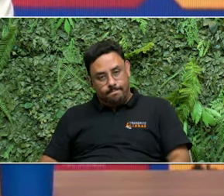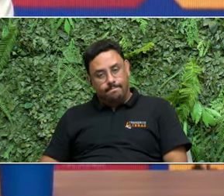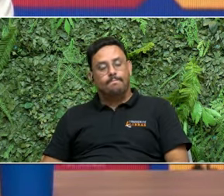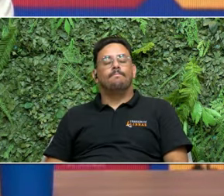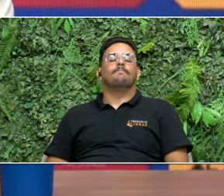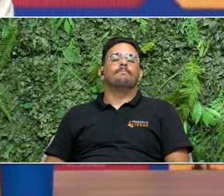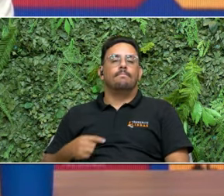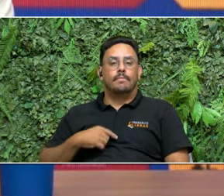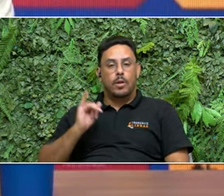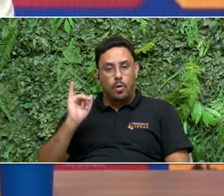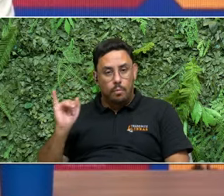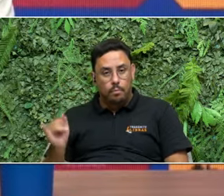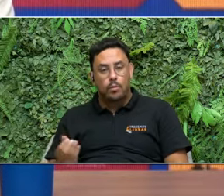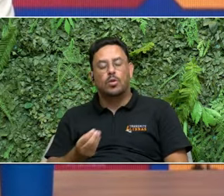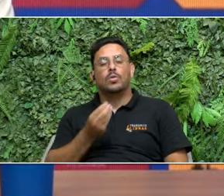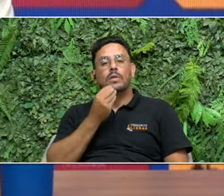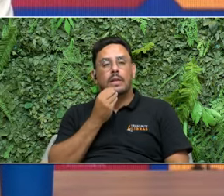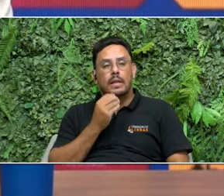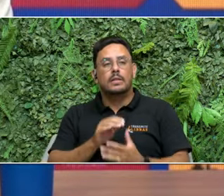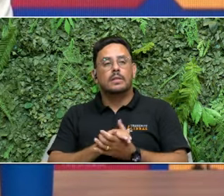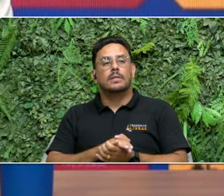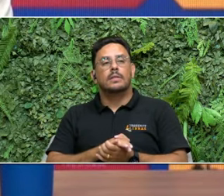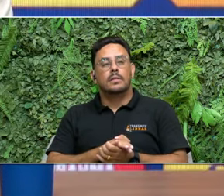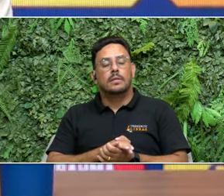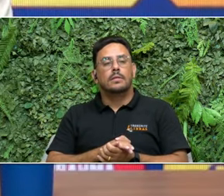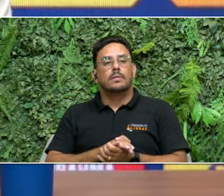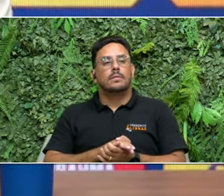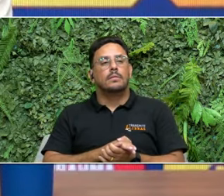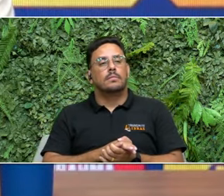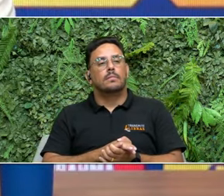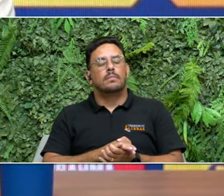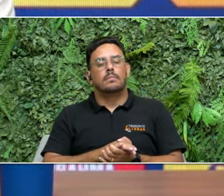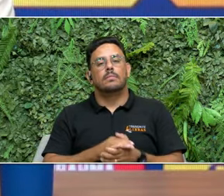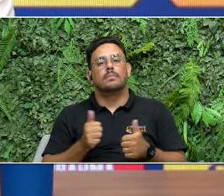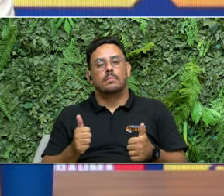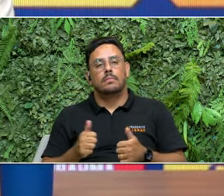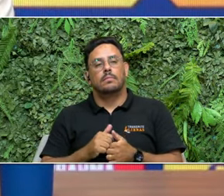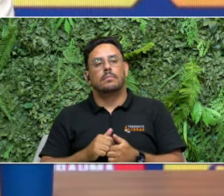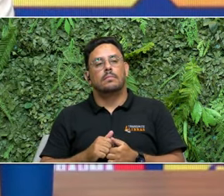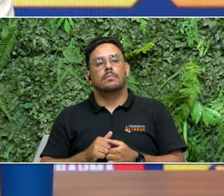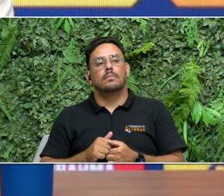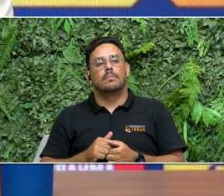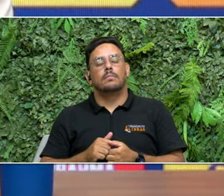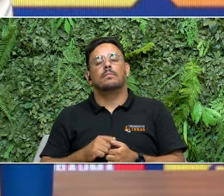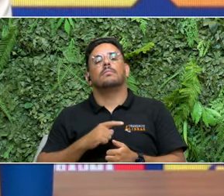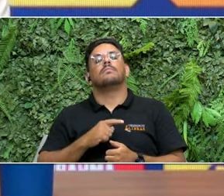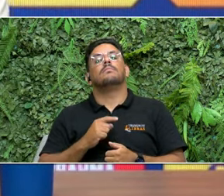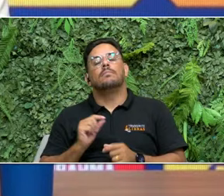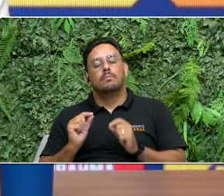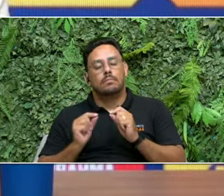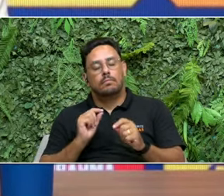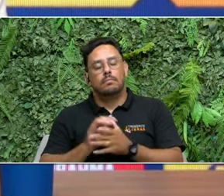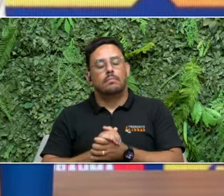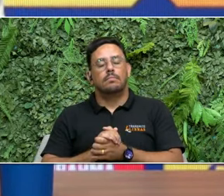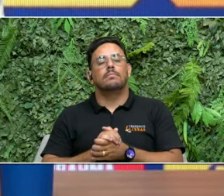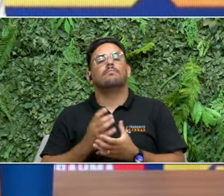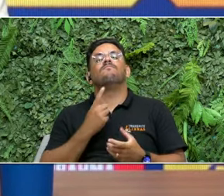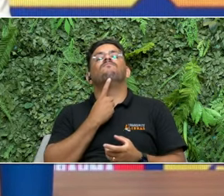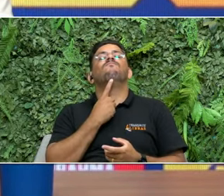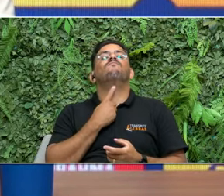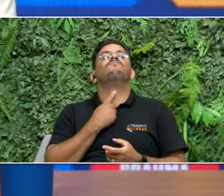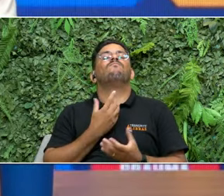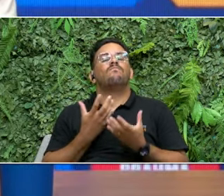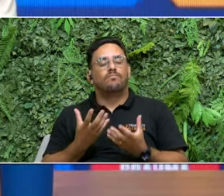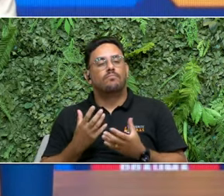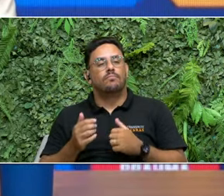tido essa oportunidade de poder encerrar minha carreira aqui desde antes eu já tinha falado sobre isso que o meu desejo